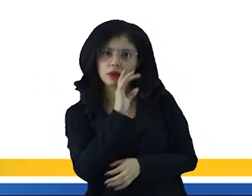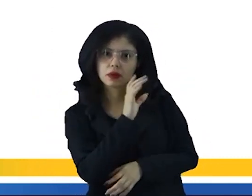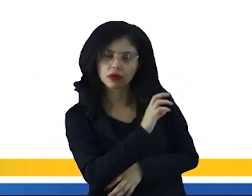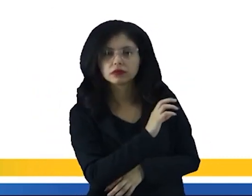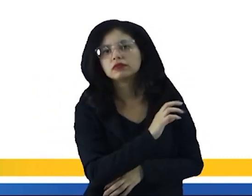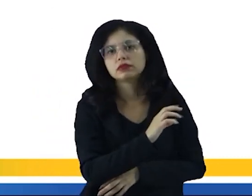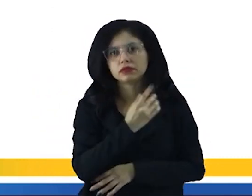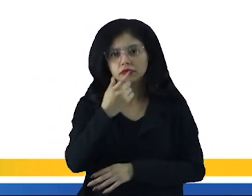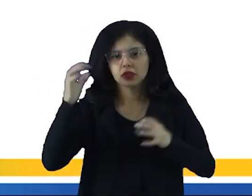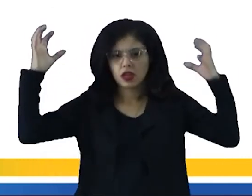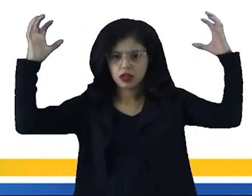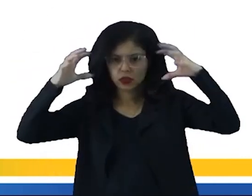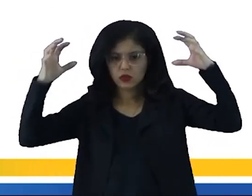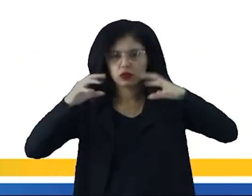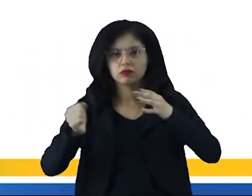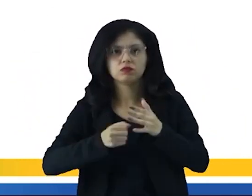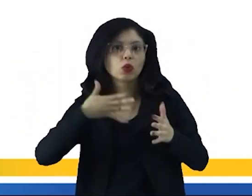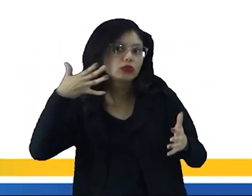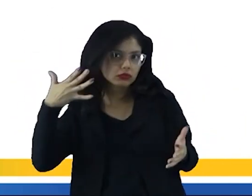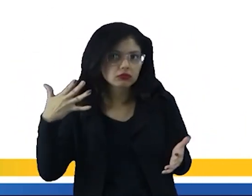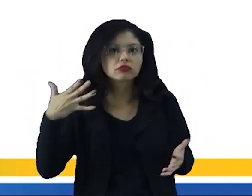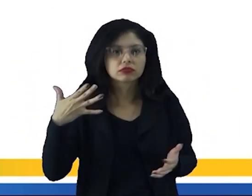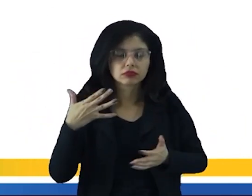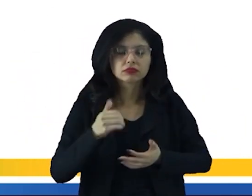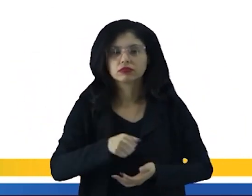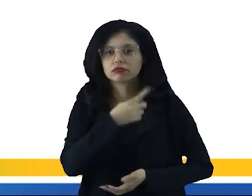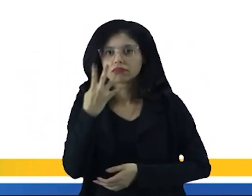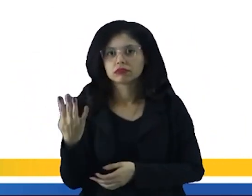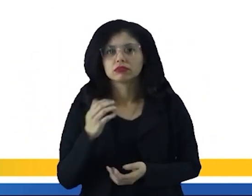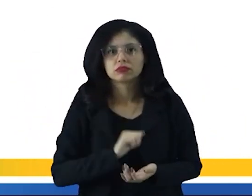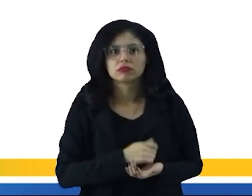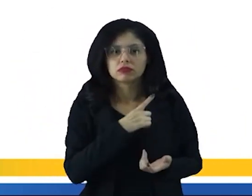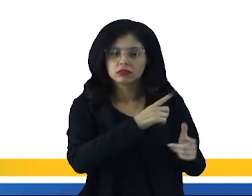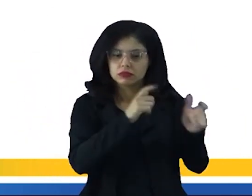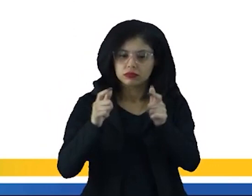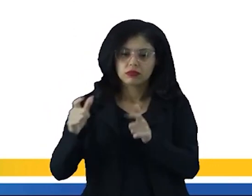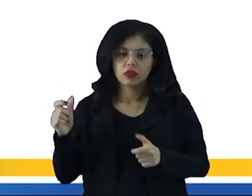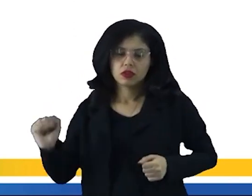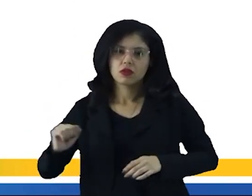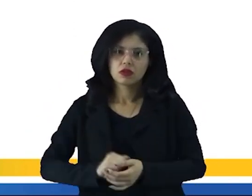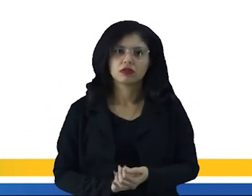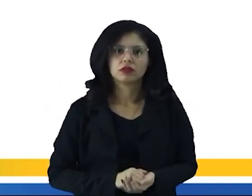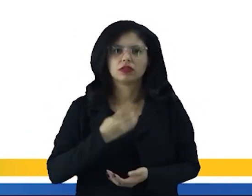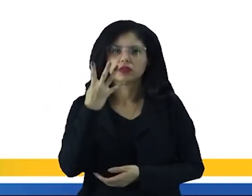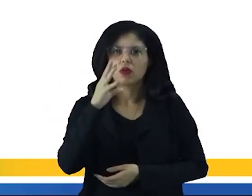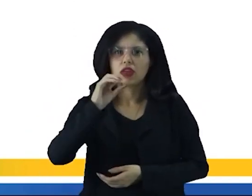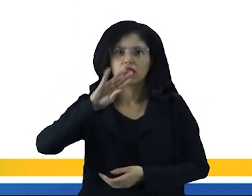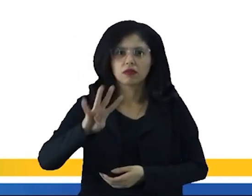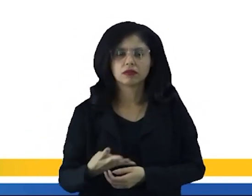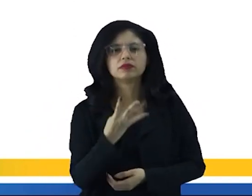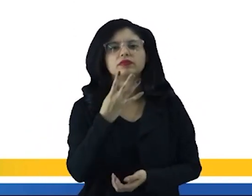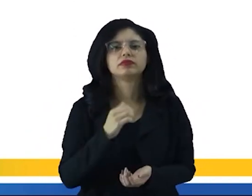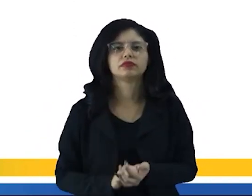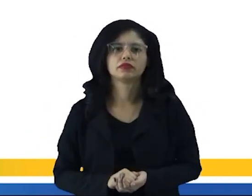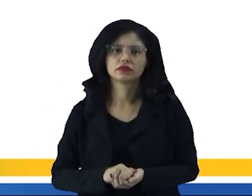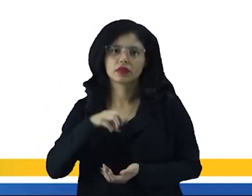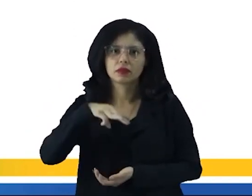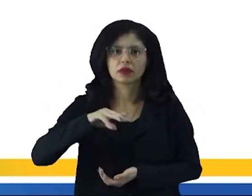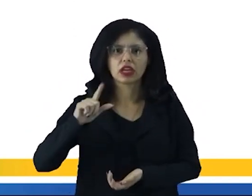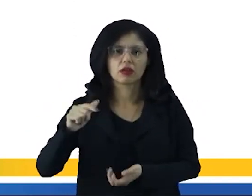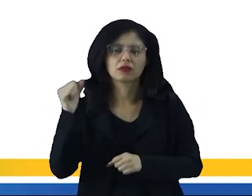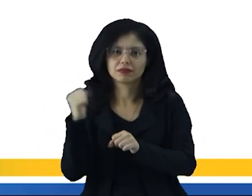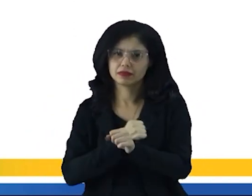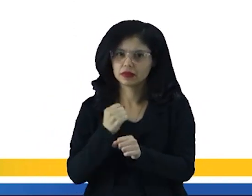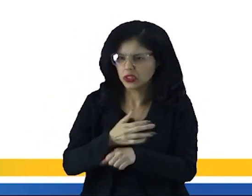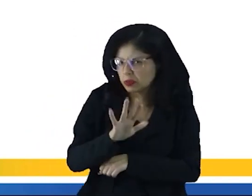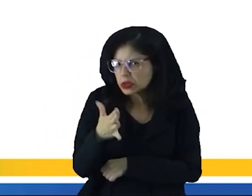índice pluviométrico, ou seja, quantidade de chuva. Aí tem lugares que ultrapassam os 4.000 milímetros por ano.